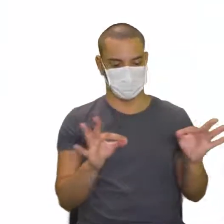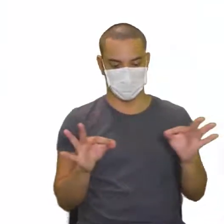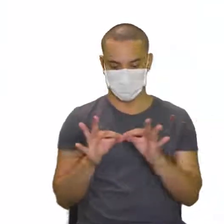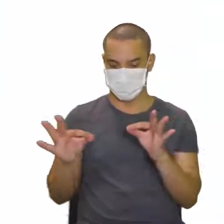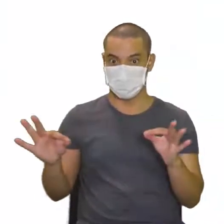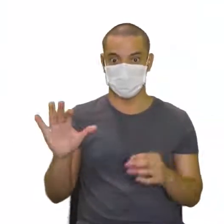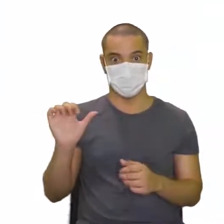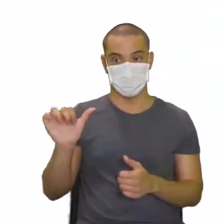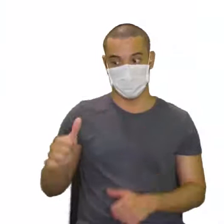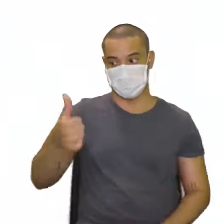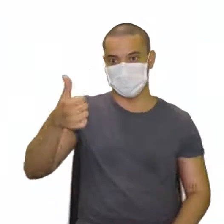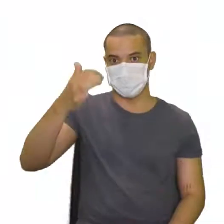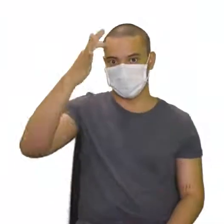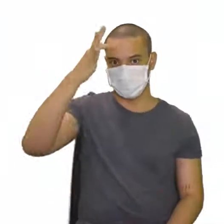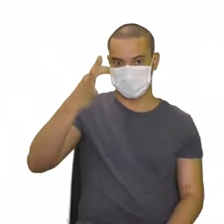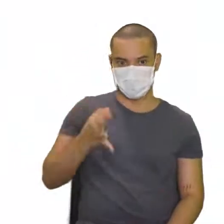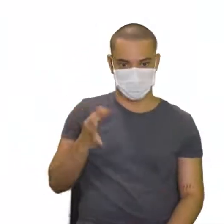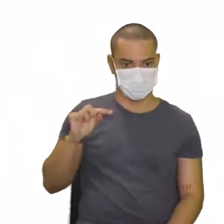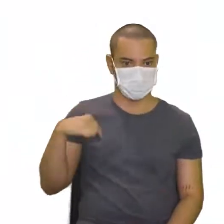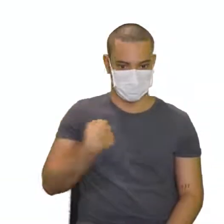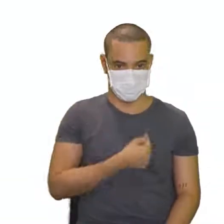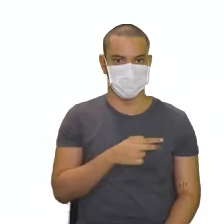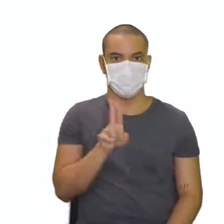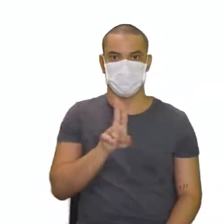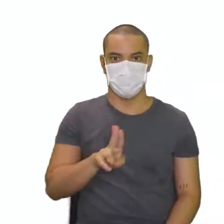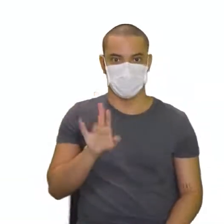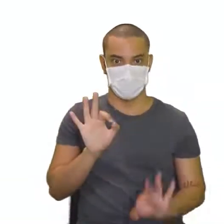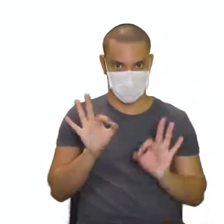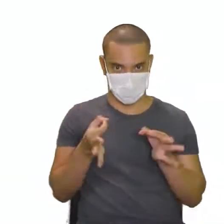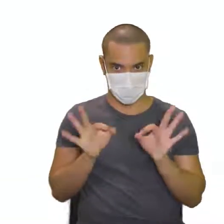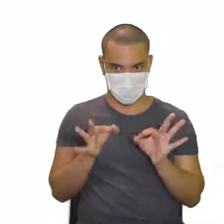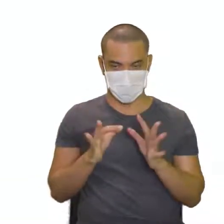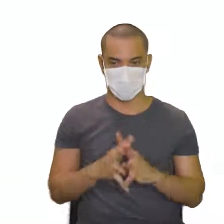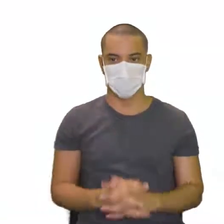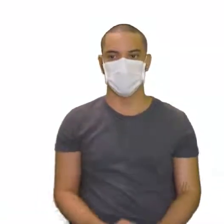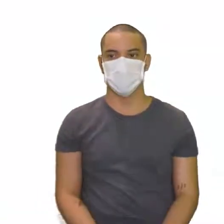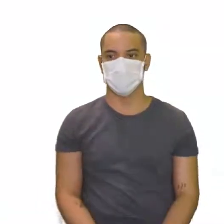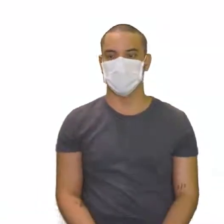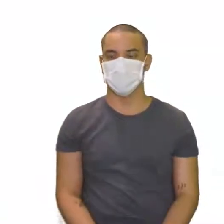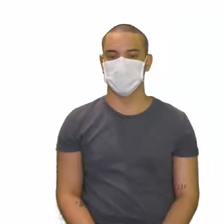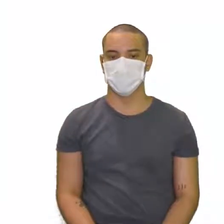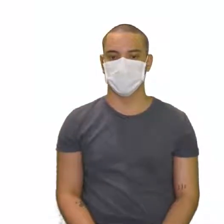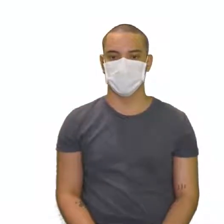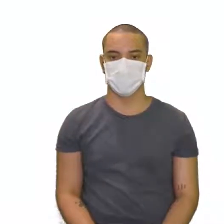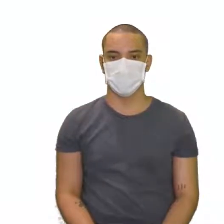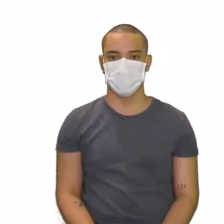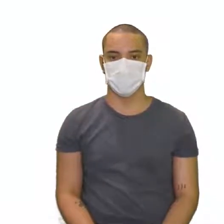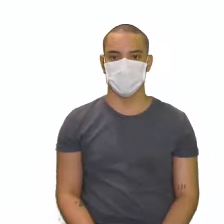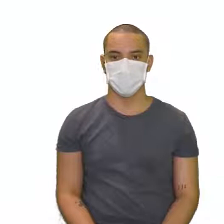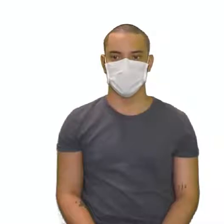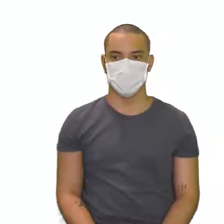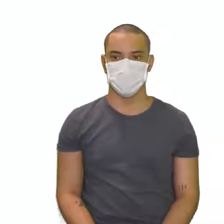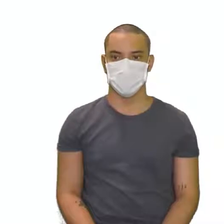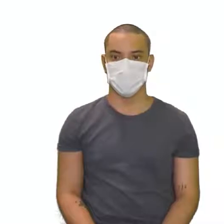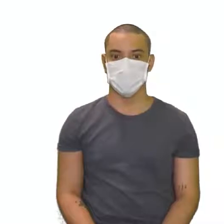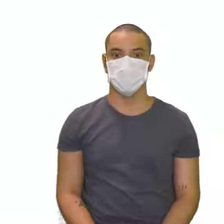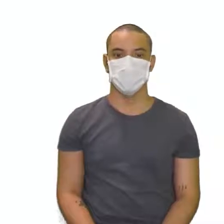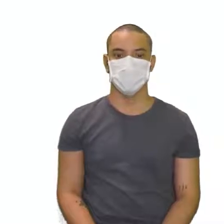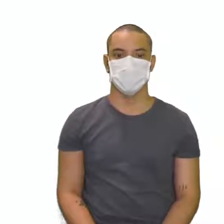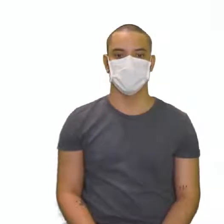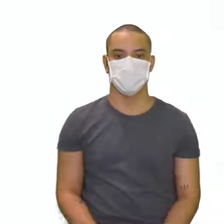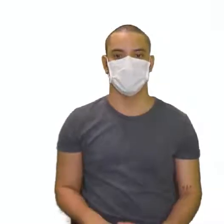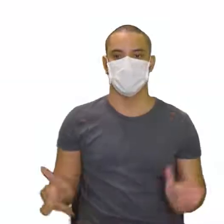a primeira conclusão que a gente pode tirar aqui, fechou? E aqui, só para a gente colocar, é o fio estendido no